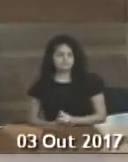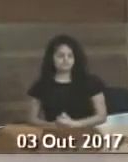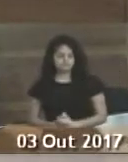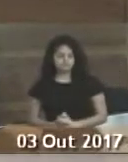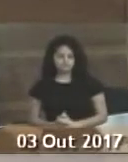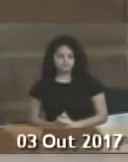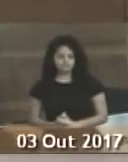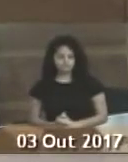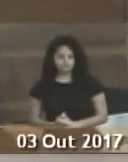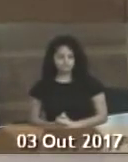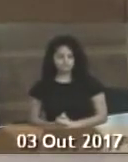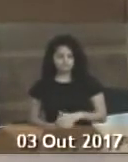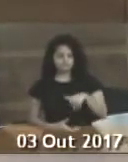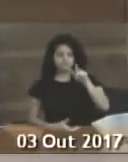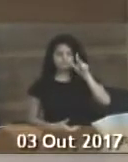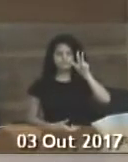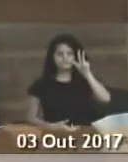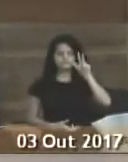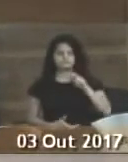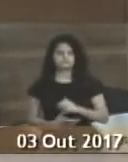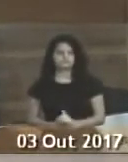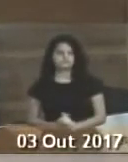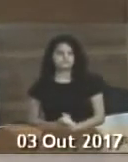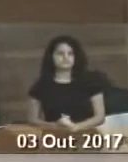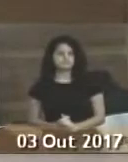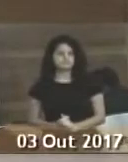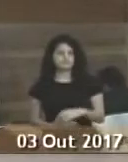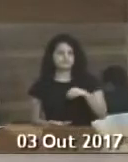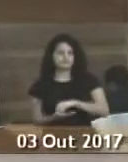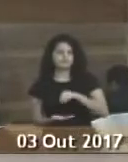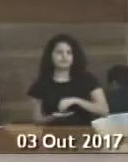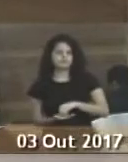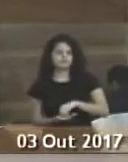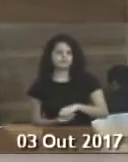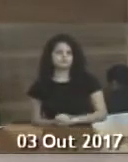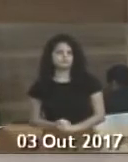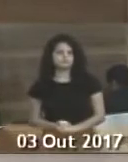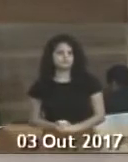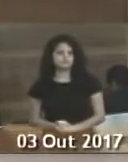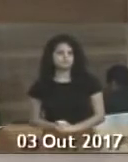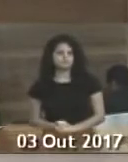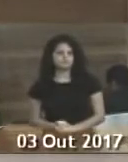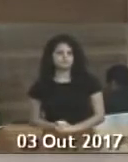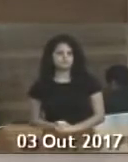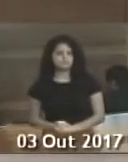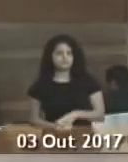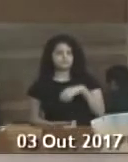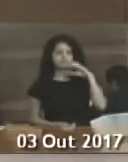e Luciana Ferreira de Oliveira Valverde. Estiveram ausentes os vereadores